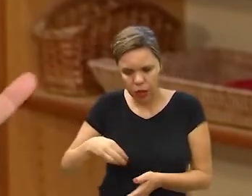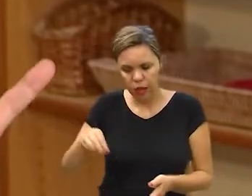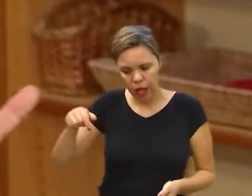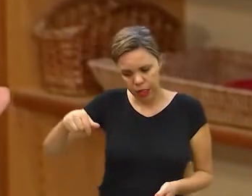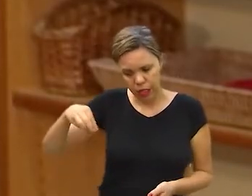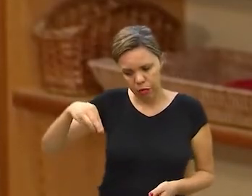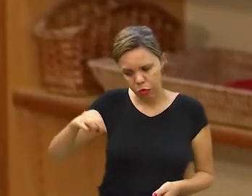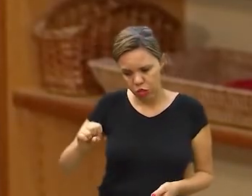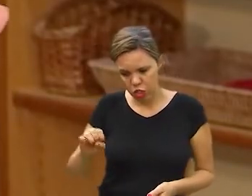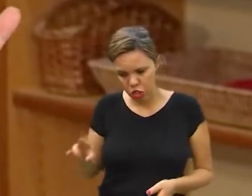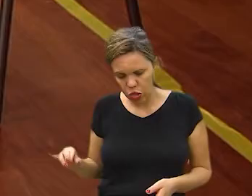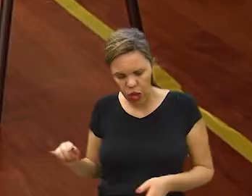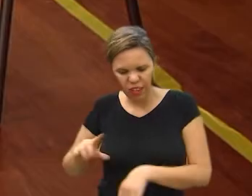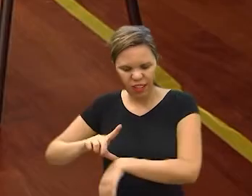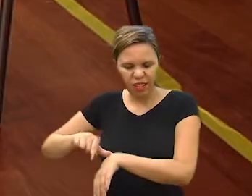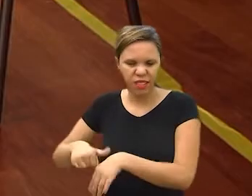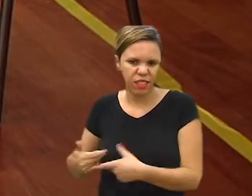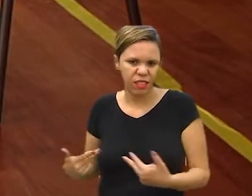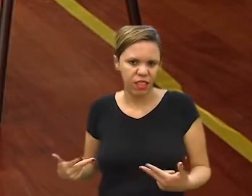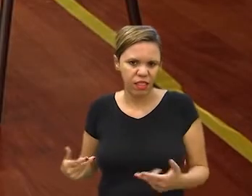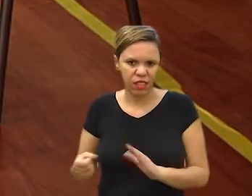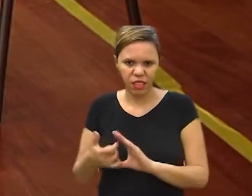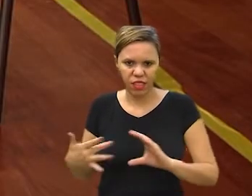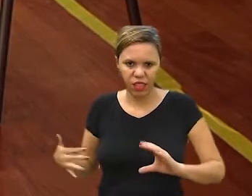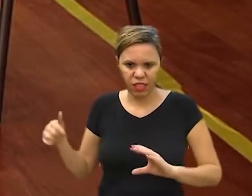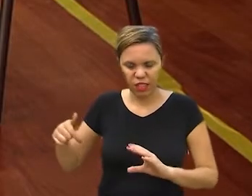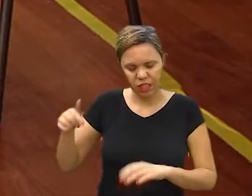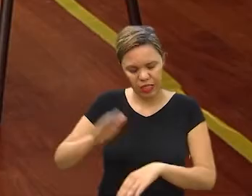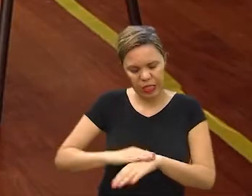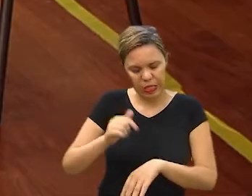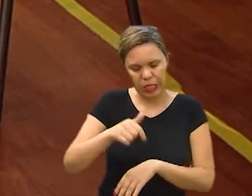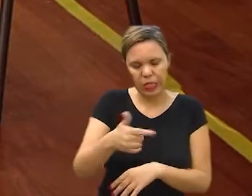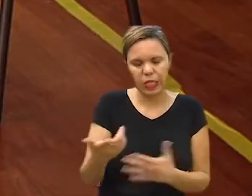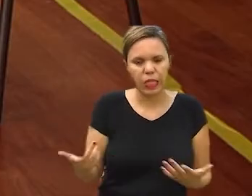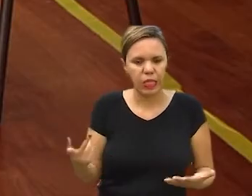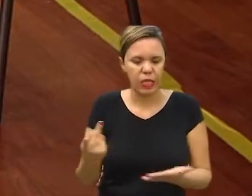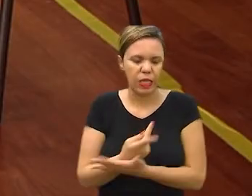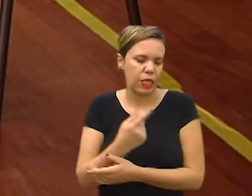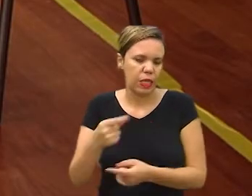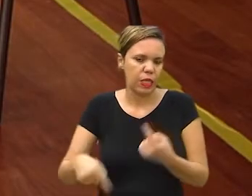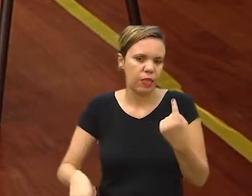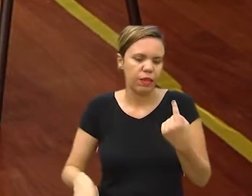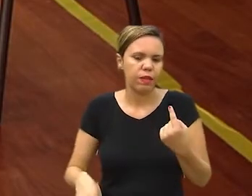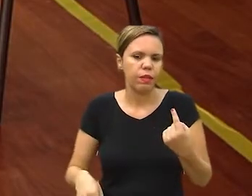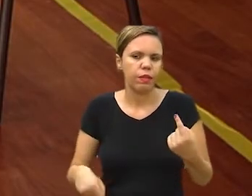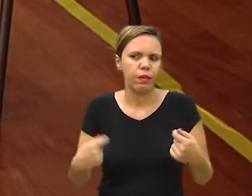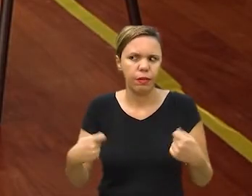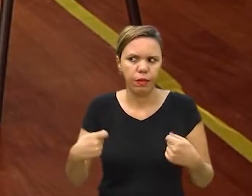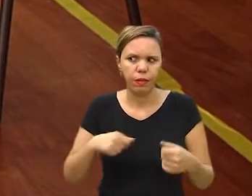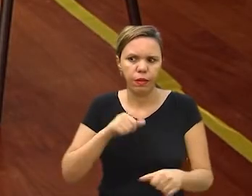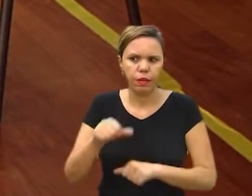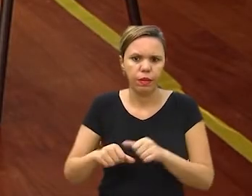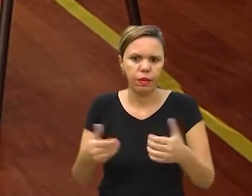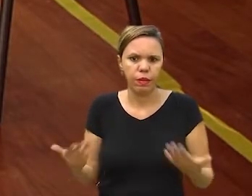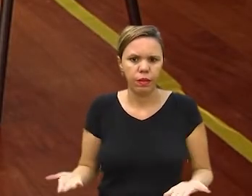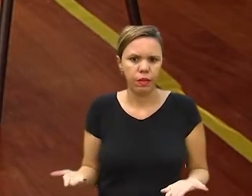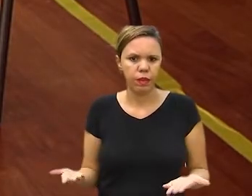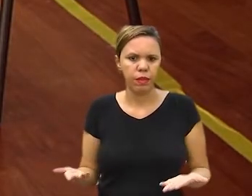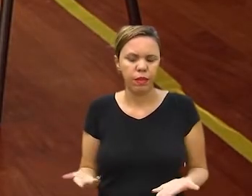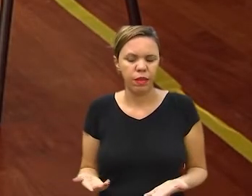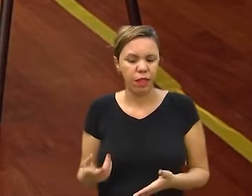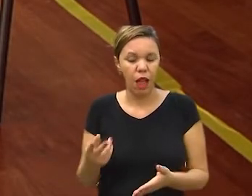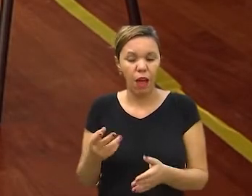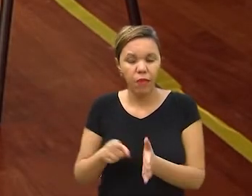Montessori estava ultrapassado de alguma forma. Alguma característica do método não estava dando era certo. falha. Exato, precisava ser mudada hoje, né? Pelo em